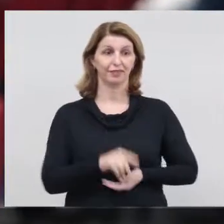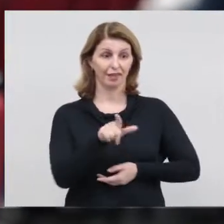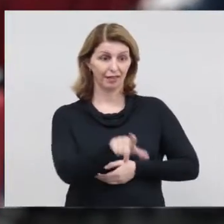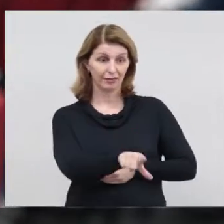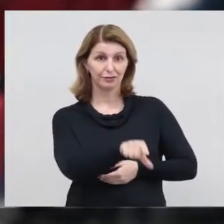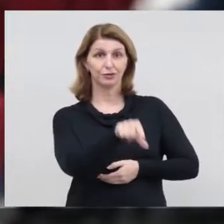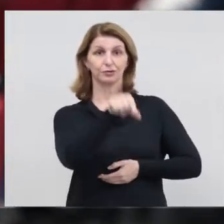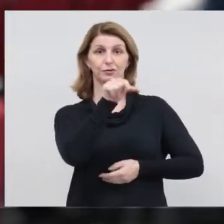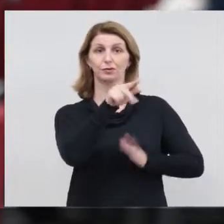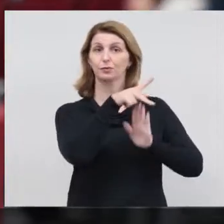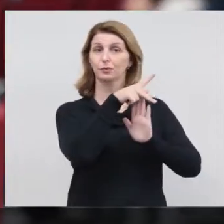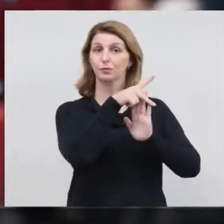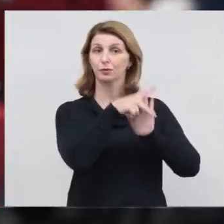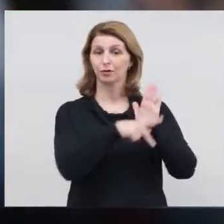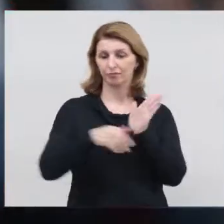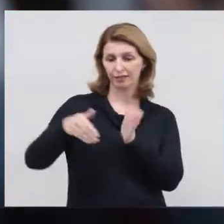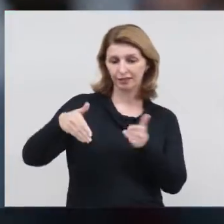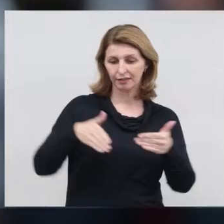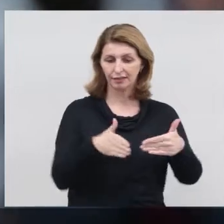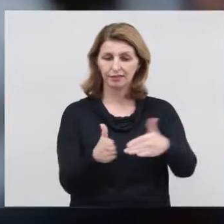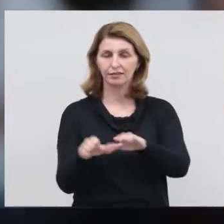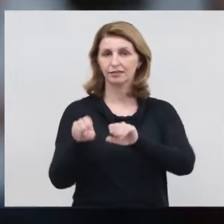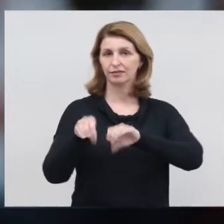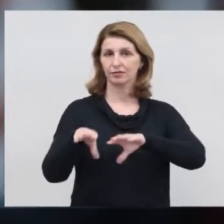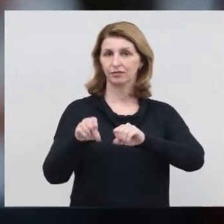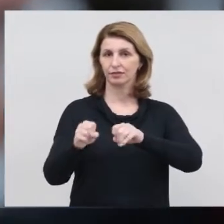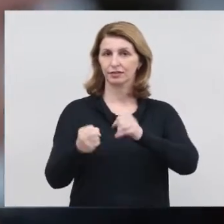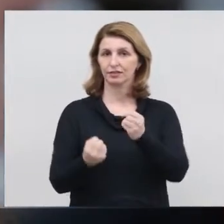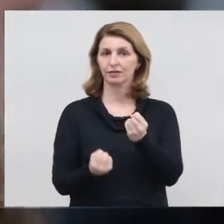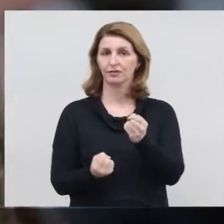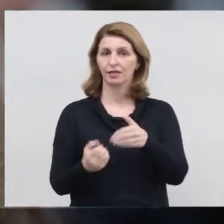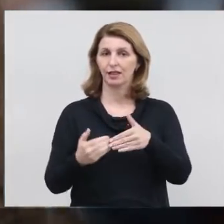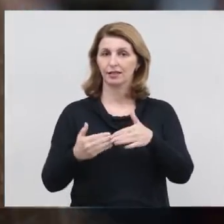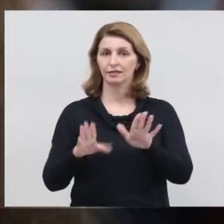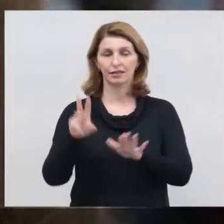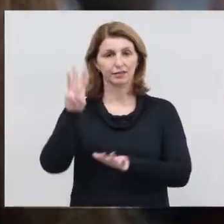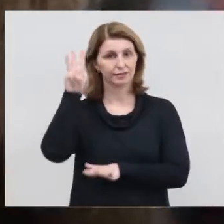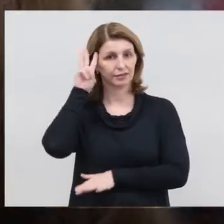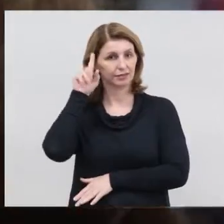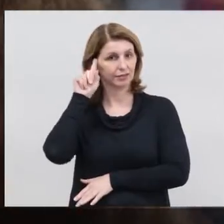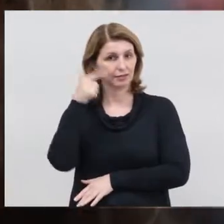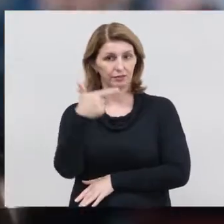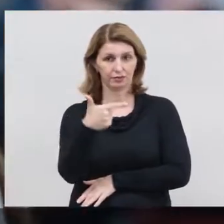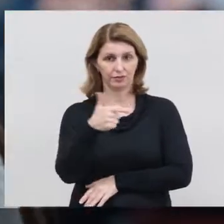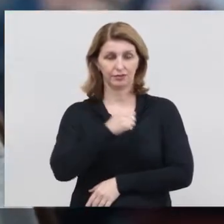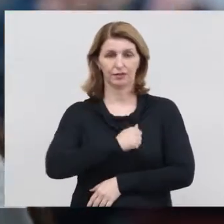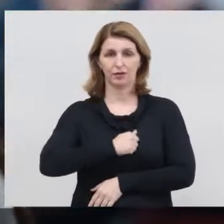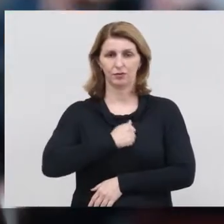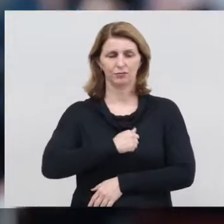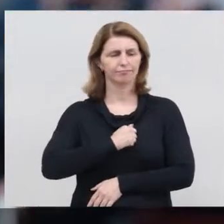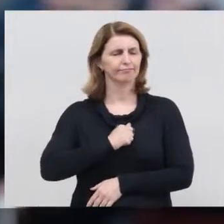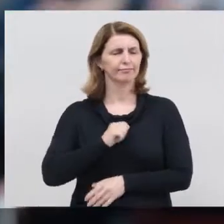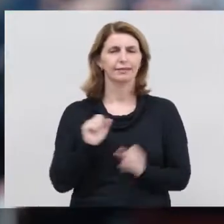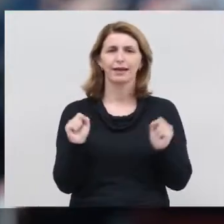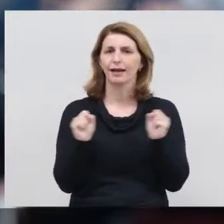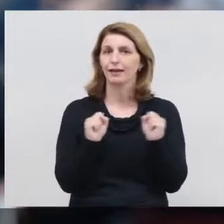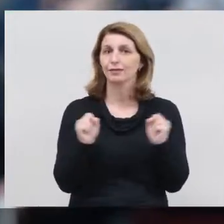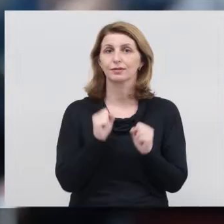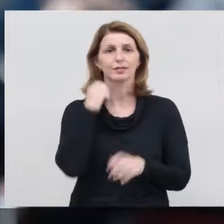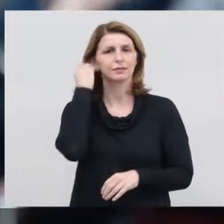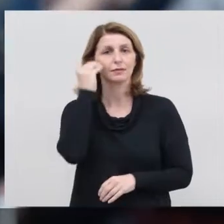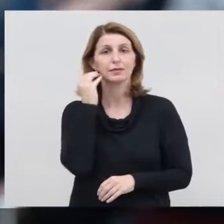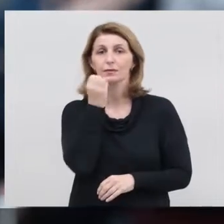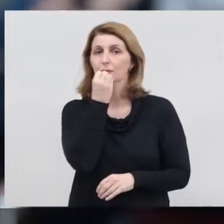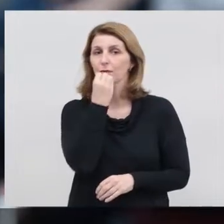ela foi uma das contempladas no programa trilhas da educação lançado nesta terça-feira dia dois de agosto Adorei Eu